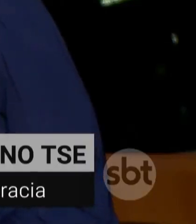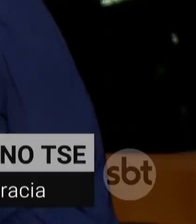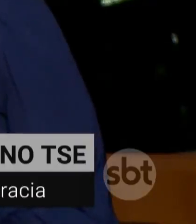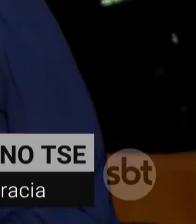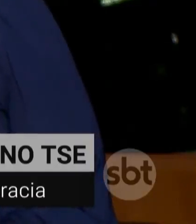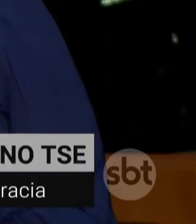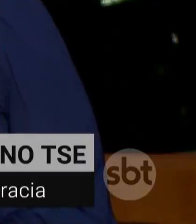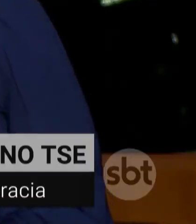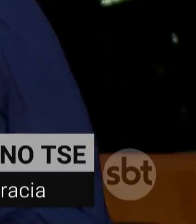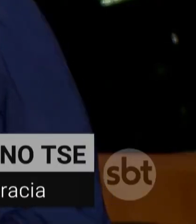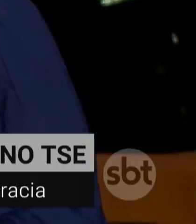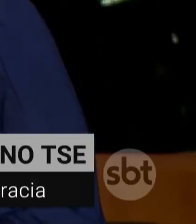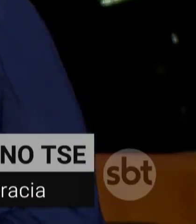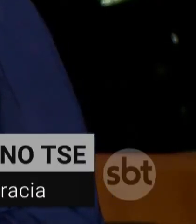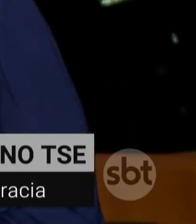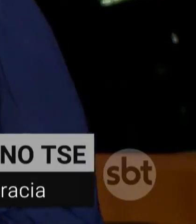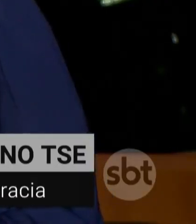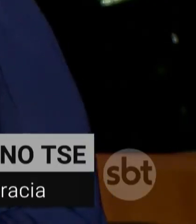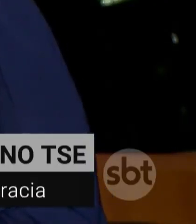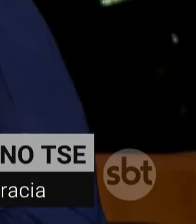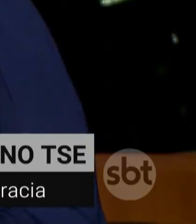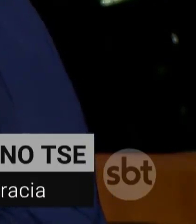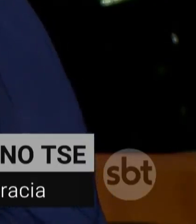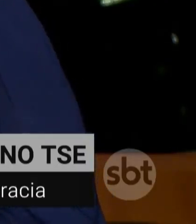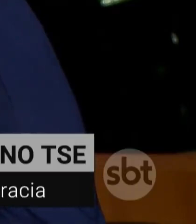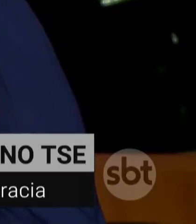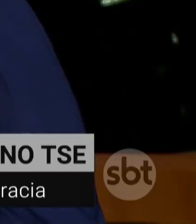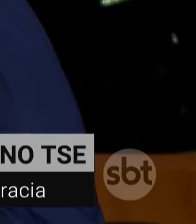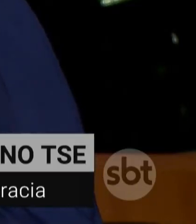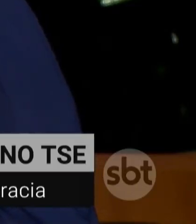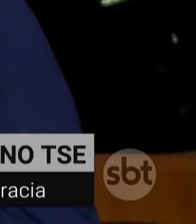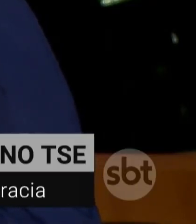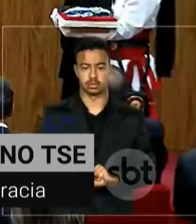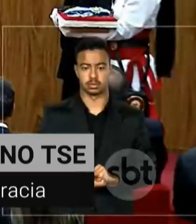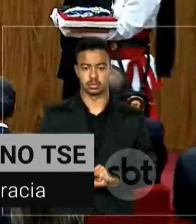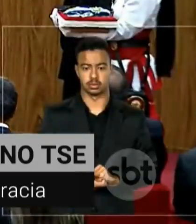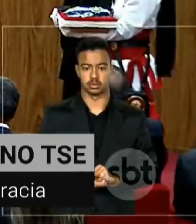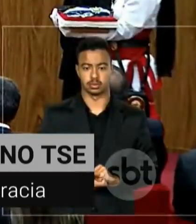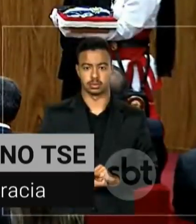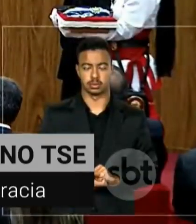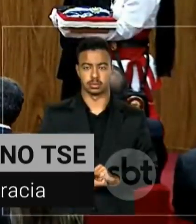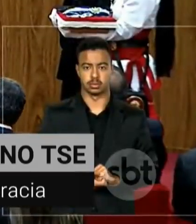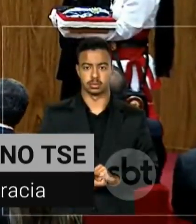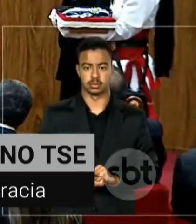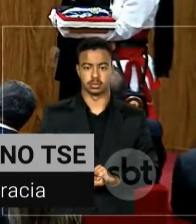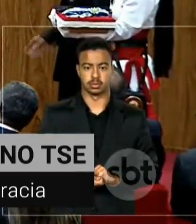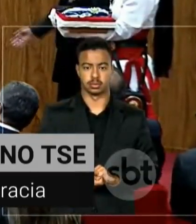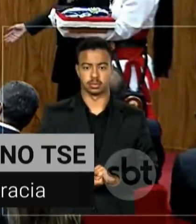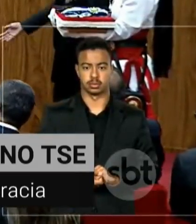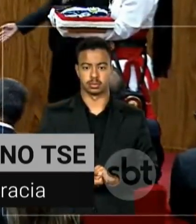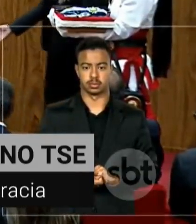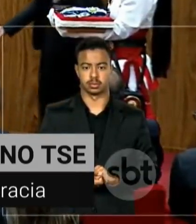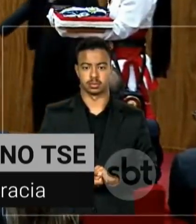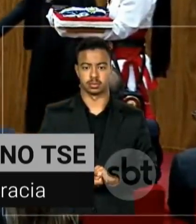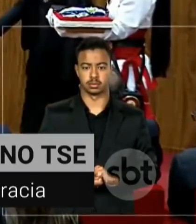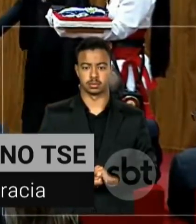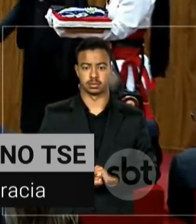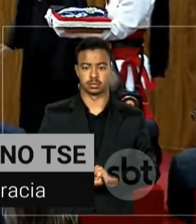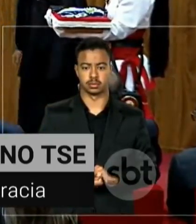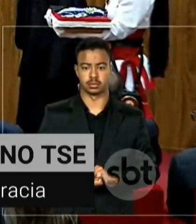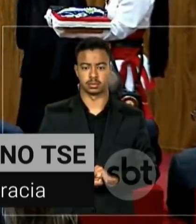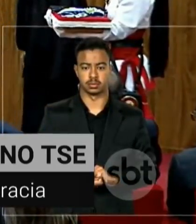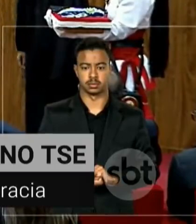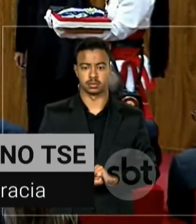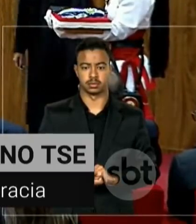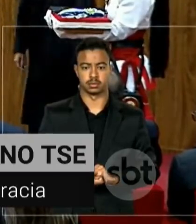Pacheco, recebeu uma homenagem dos ministros do Tribunal Superior Eleitoral. Ele foi condecorado com uma medalha da Ordem do Mérito Assis Brasil,